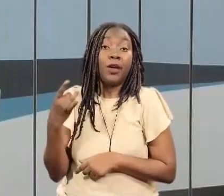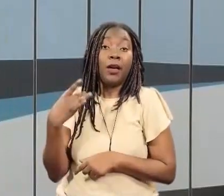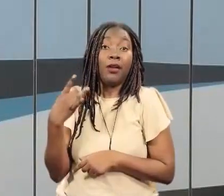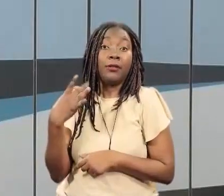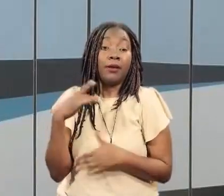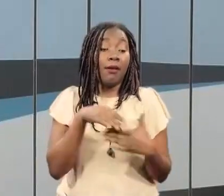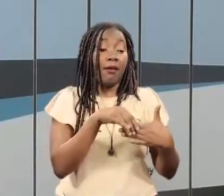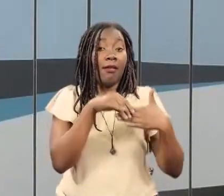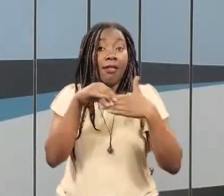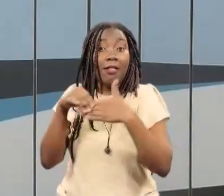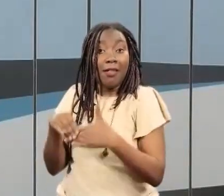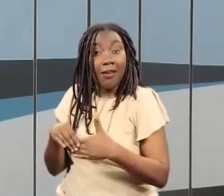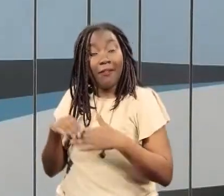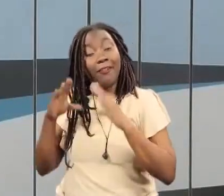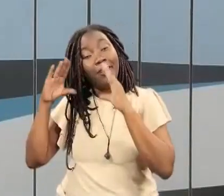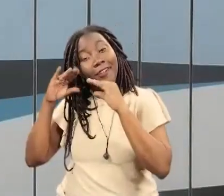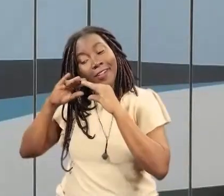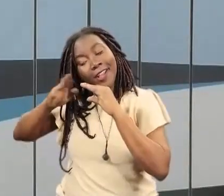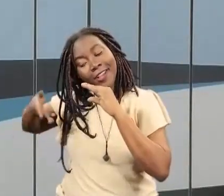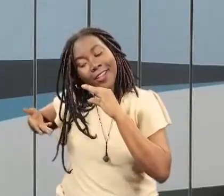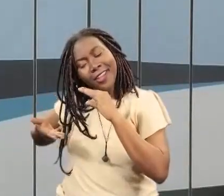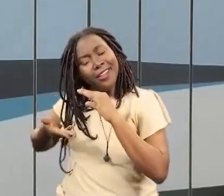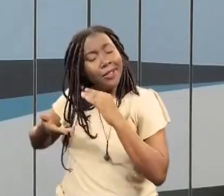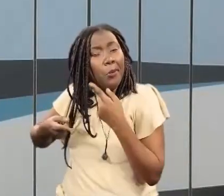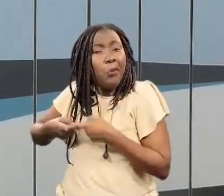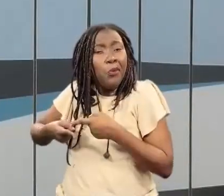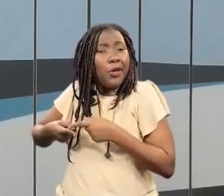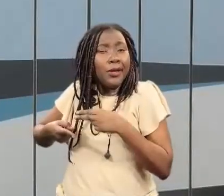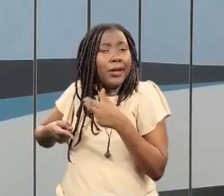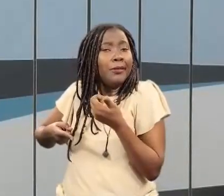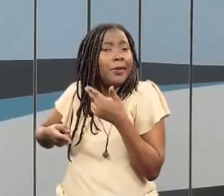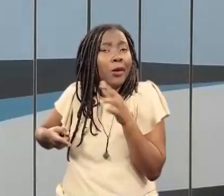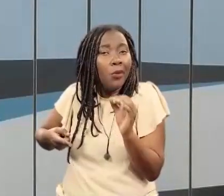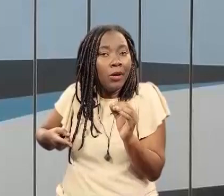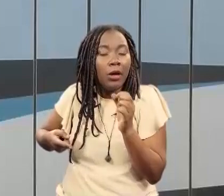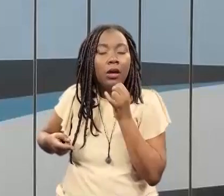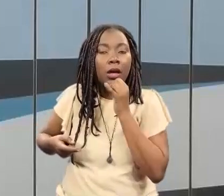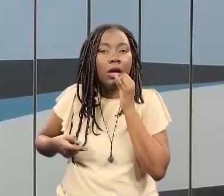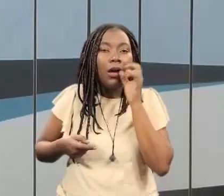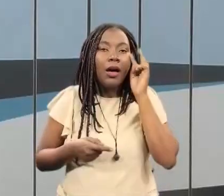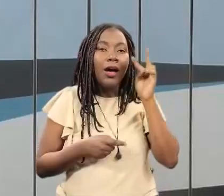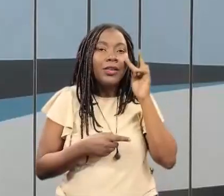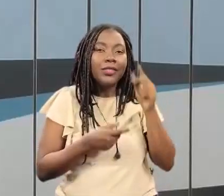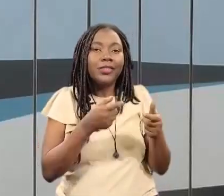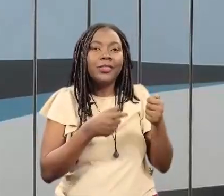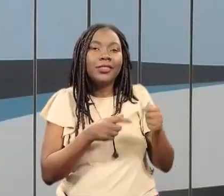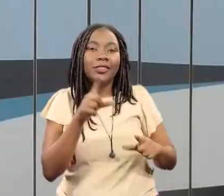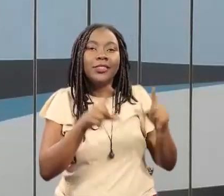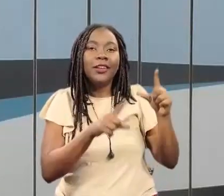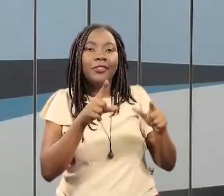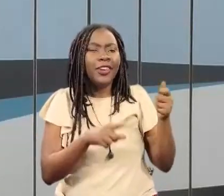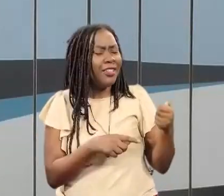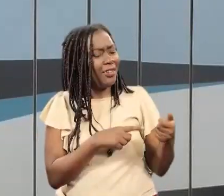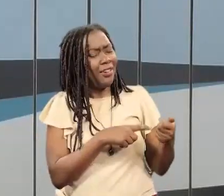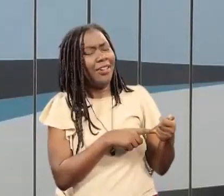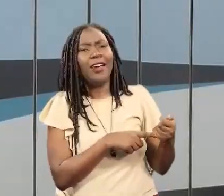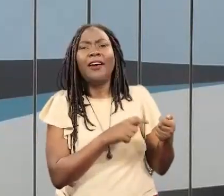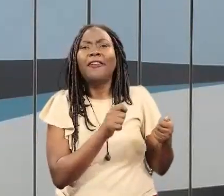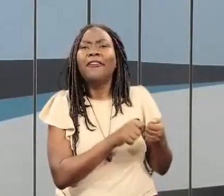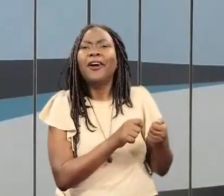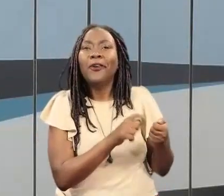Põe embaixo do travesseiro. Né? Por que não? Porque é que nem a questão, assistir TV. O que os controles remotos fazem com a gente? Deixa a